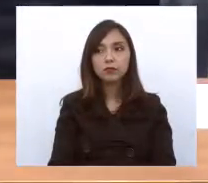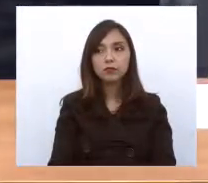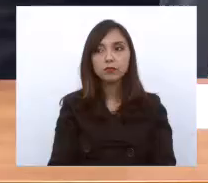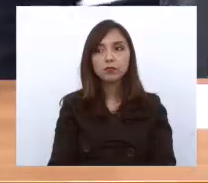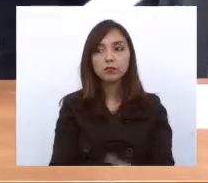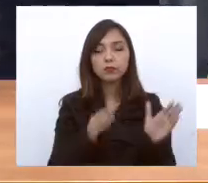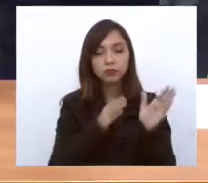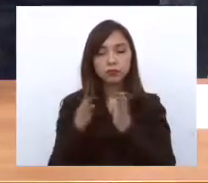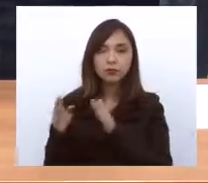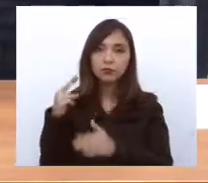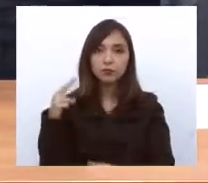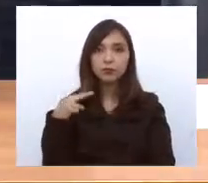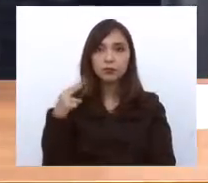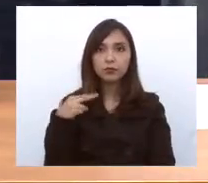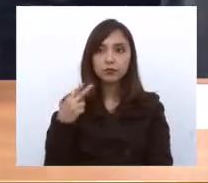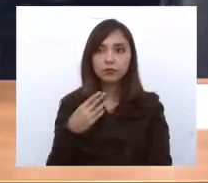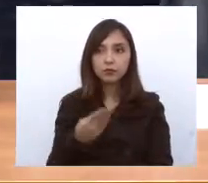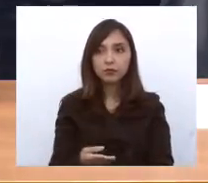Pela ordem, vereador